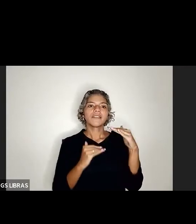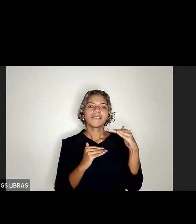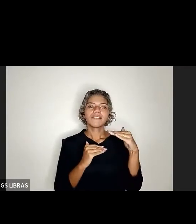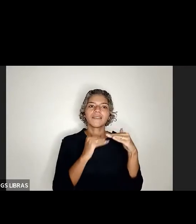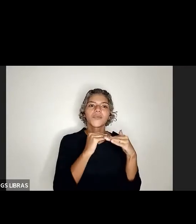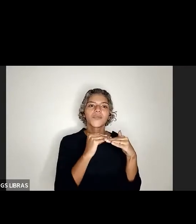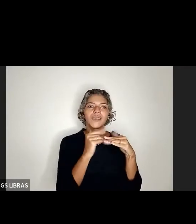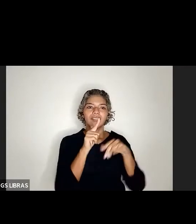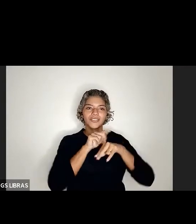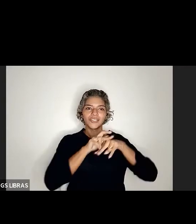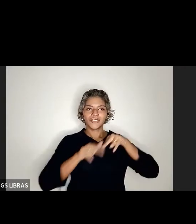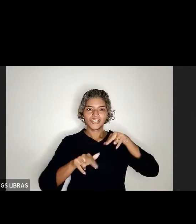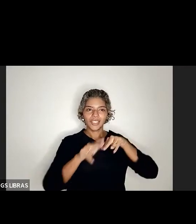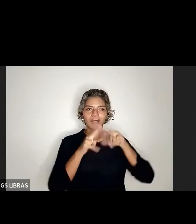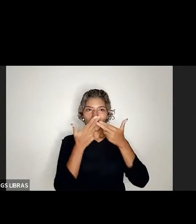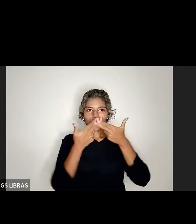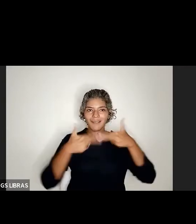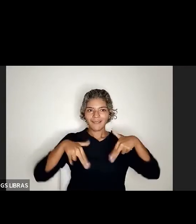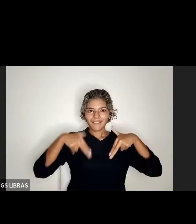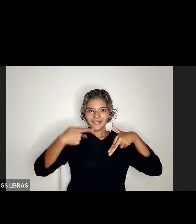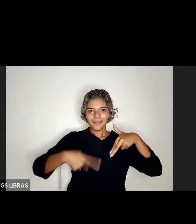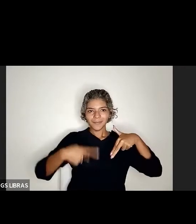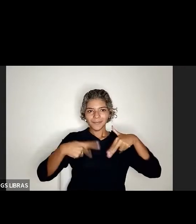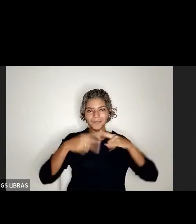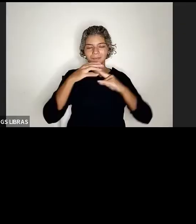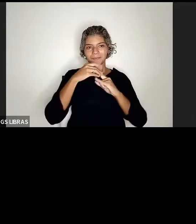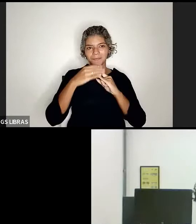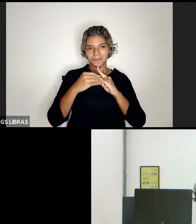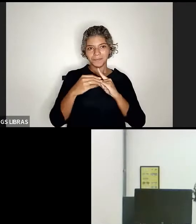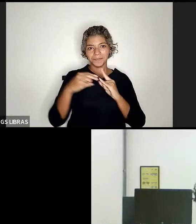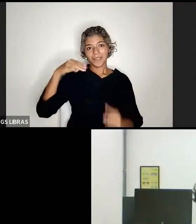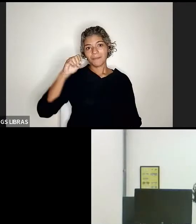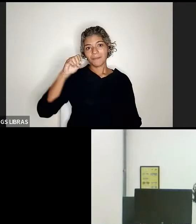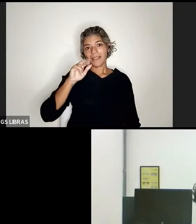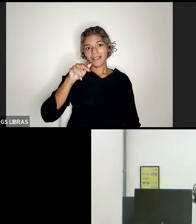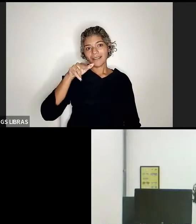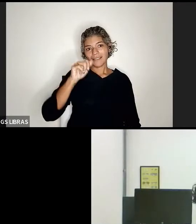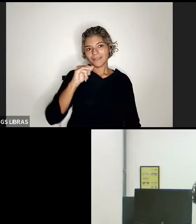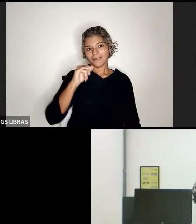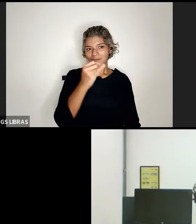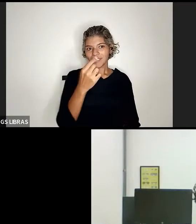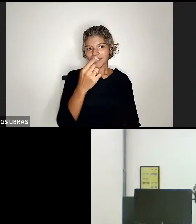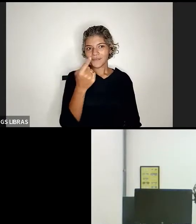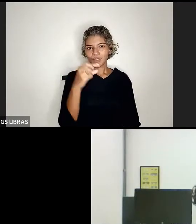Obrigada, Marina. Você tem 20 minutos para falar conosco.